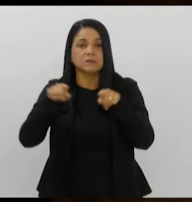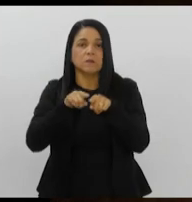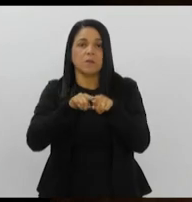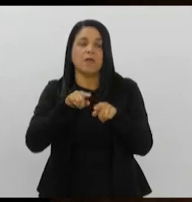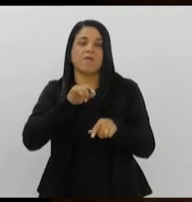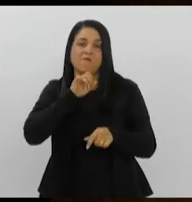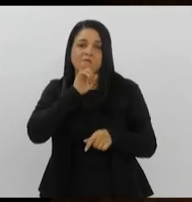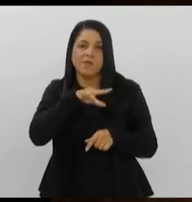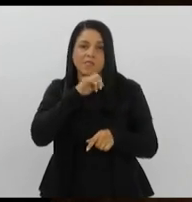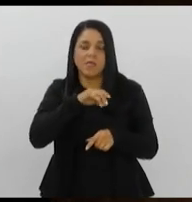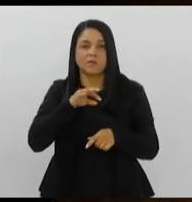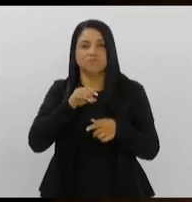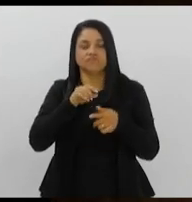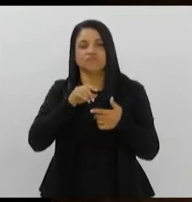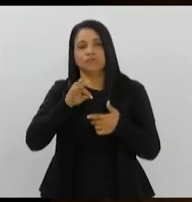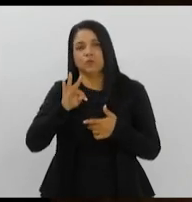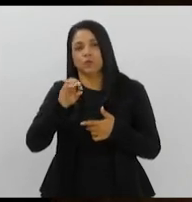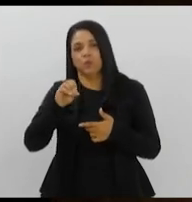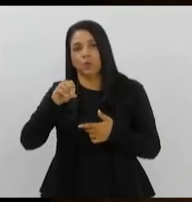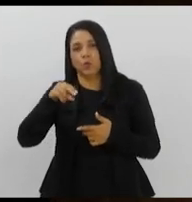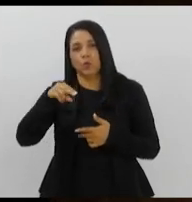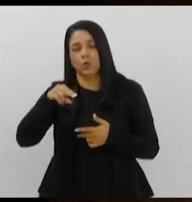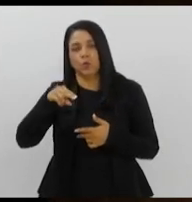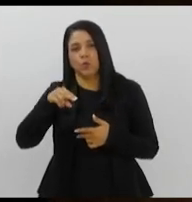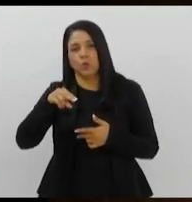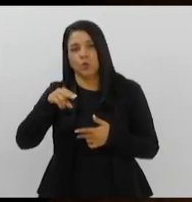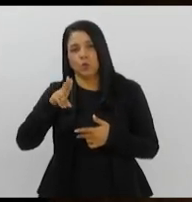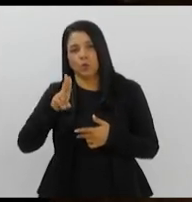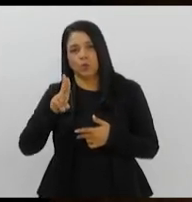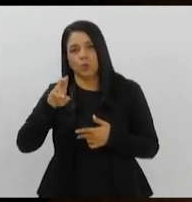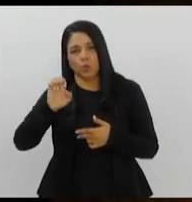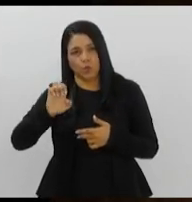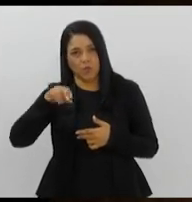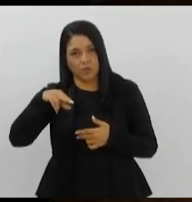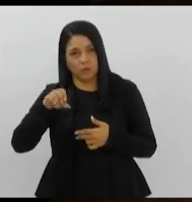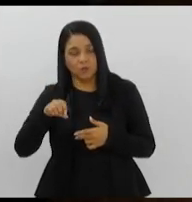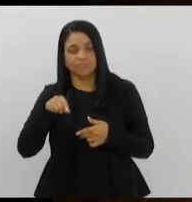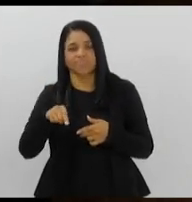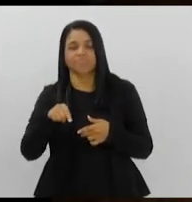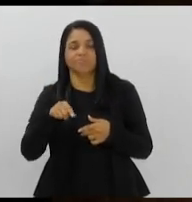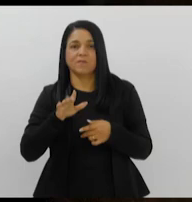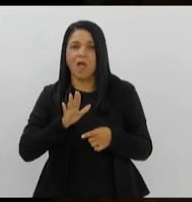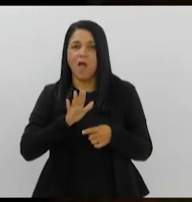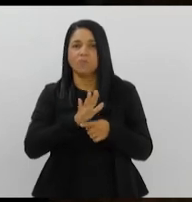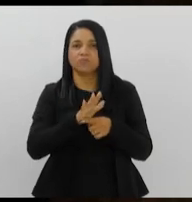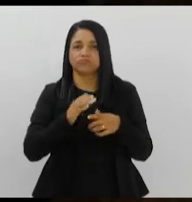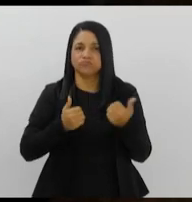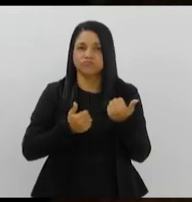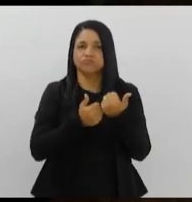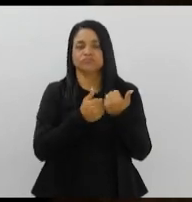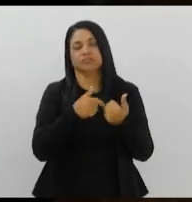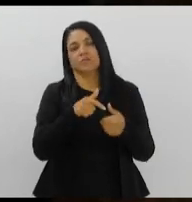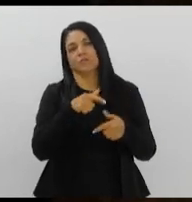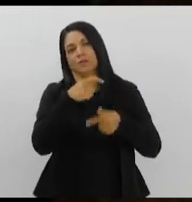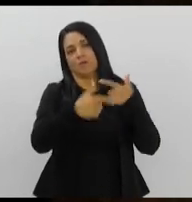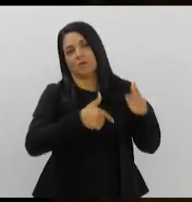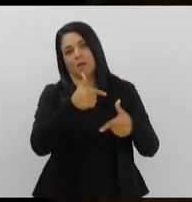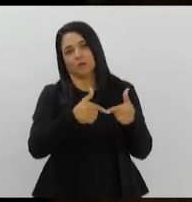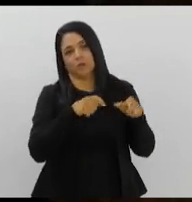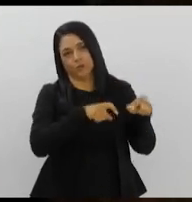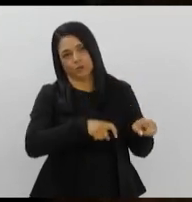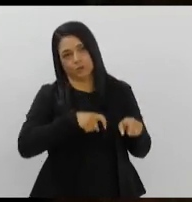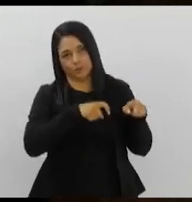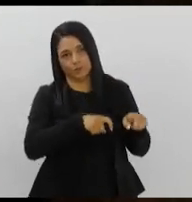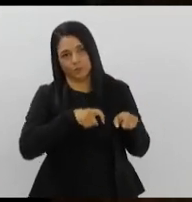contaminação do tolueno, faz justiça ao trabalhador da terra,